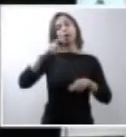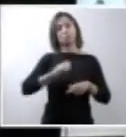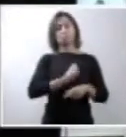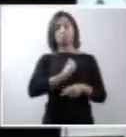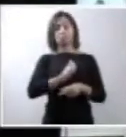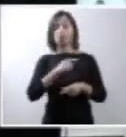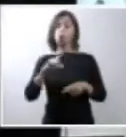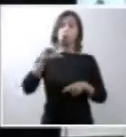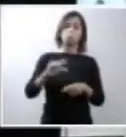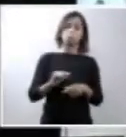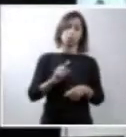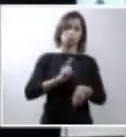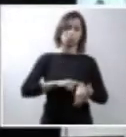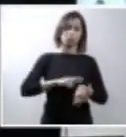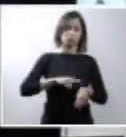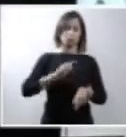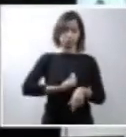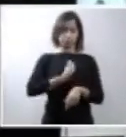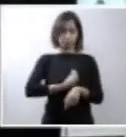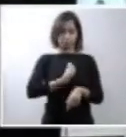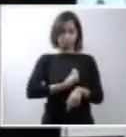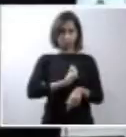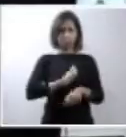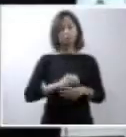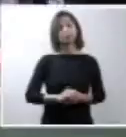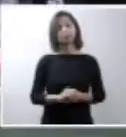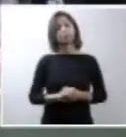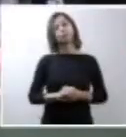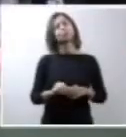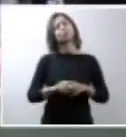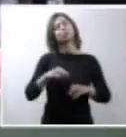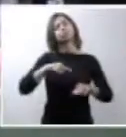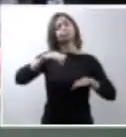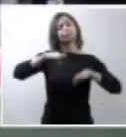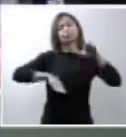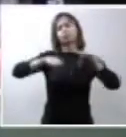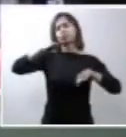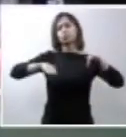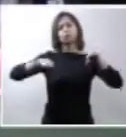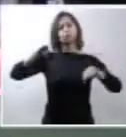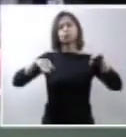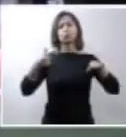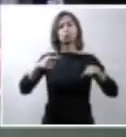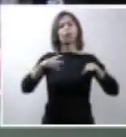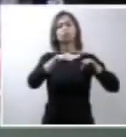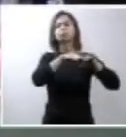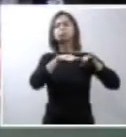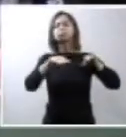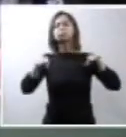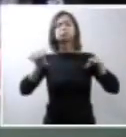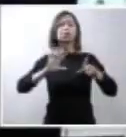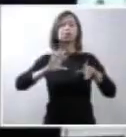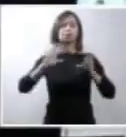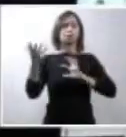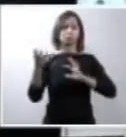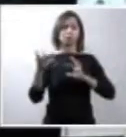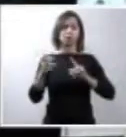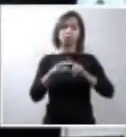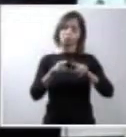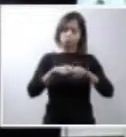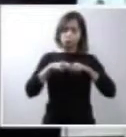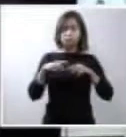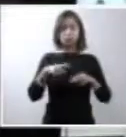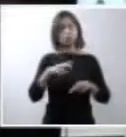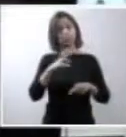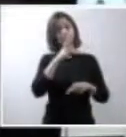a unidade feto-placentária está desenvolvida em graus variáveis, senhor ministro. E, por isso, se justifica essa